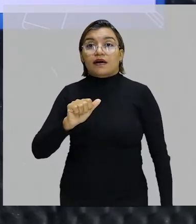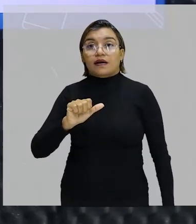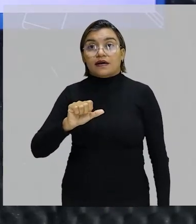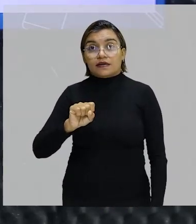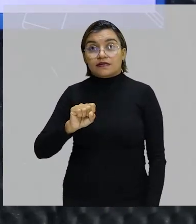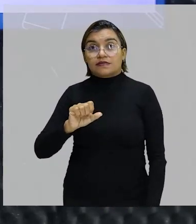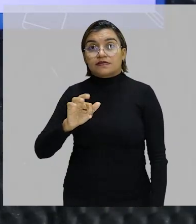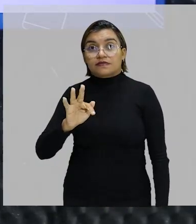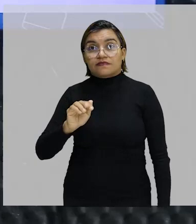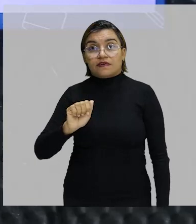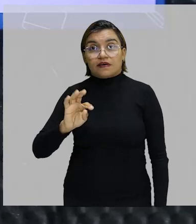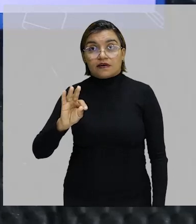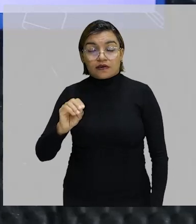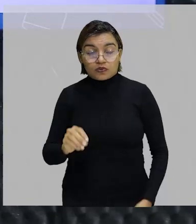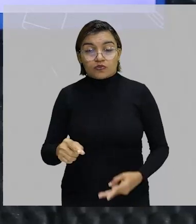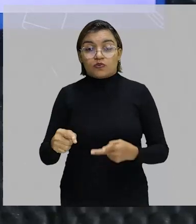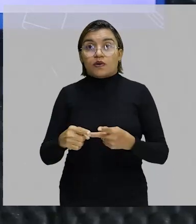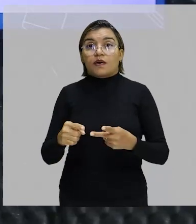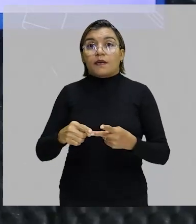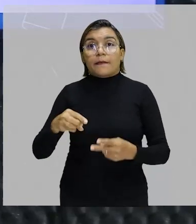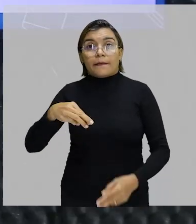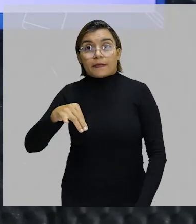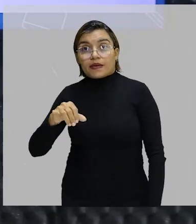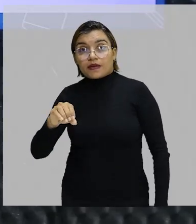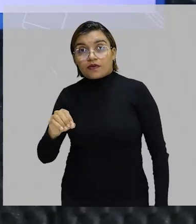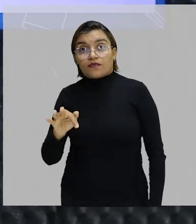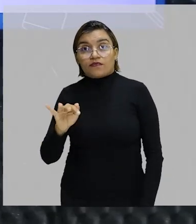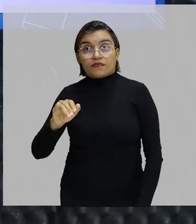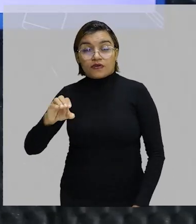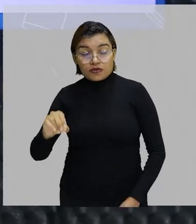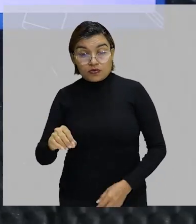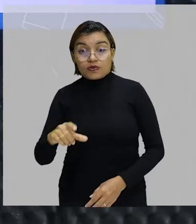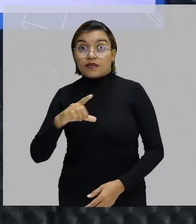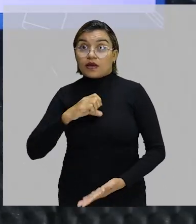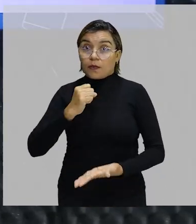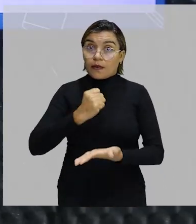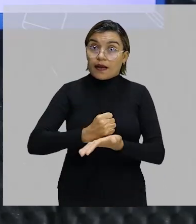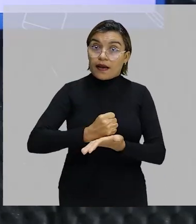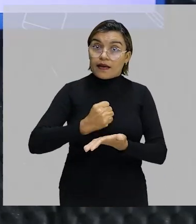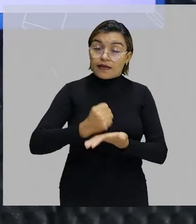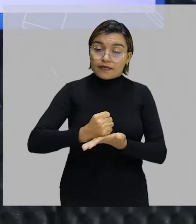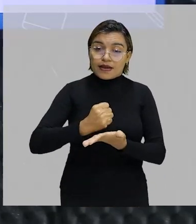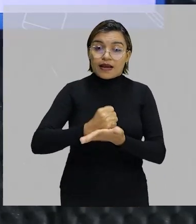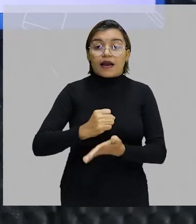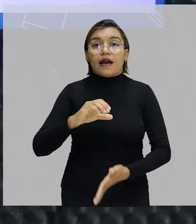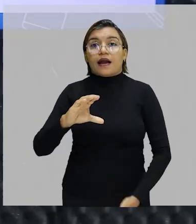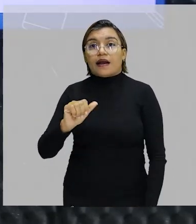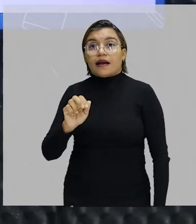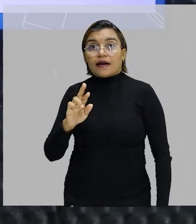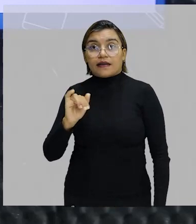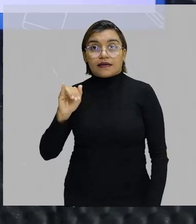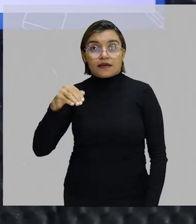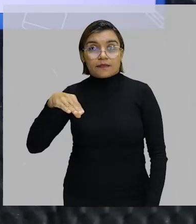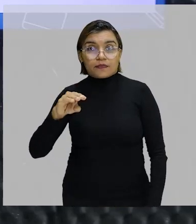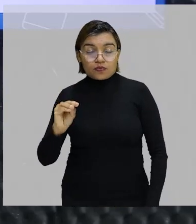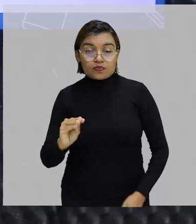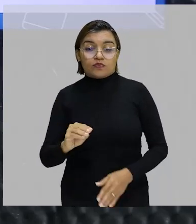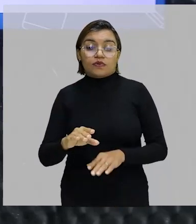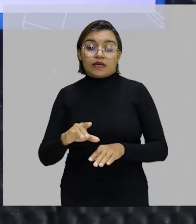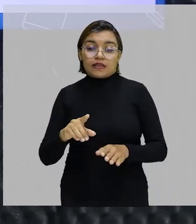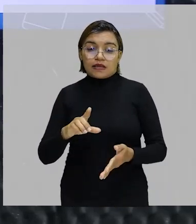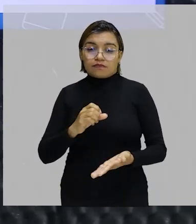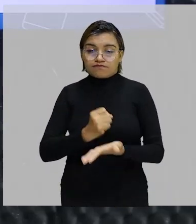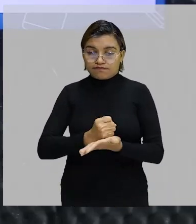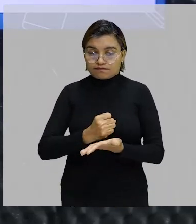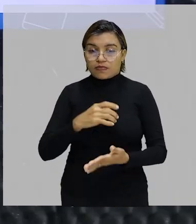d'água para determinada rua. E aqui, ó, tem um carimbo. Você pode botar aí na tela, porque o texto é pequeno. Câmara